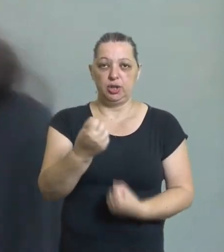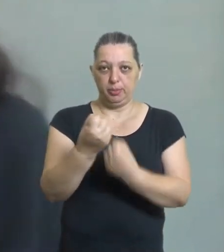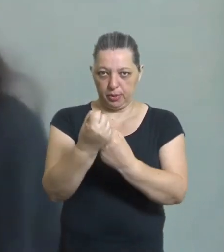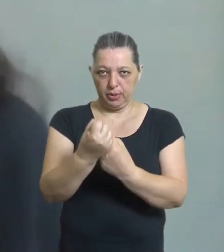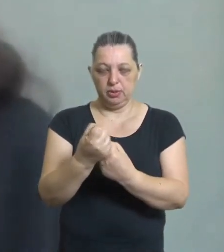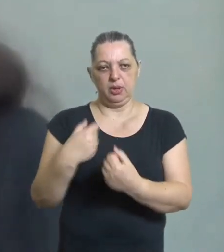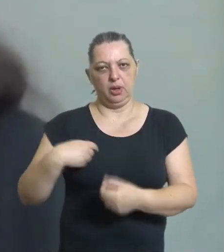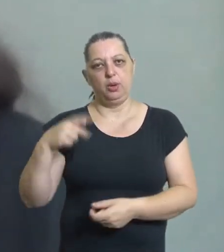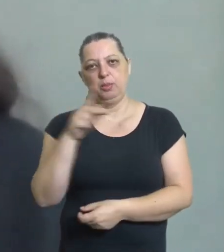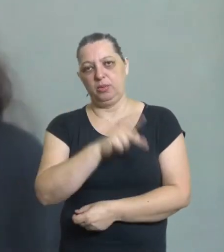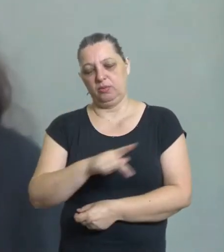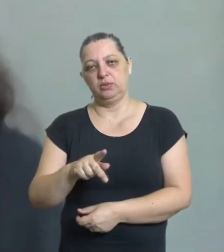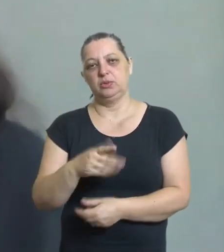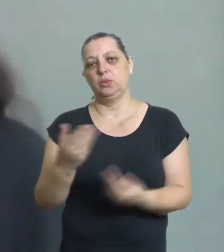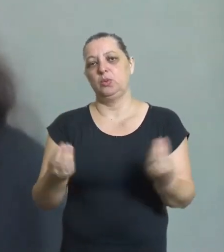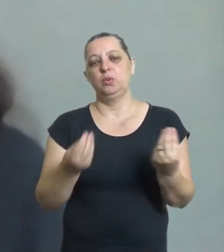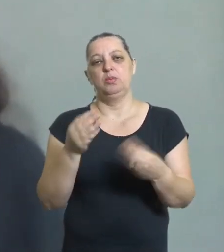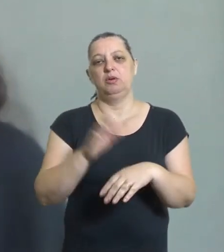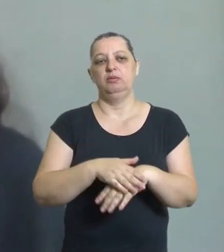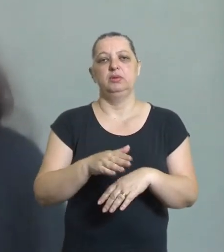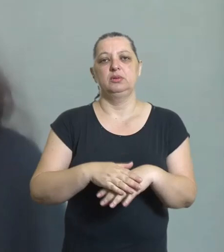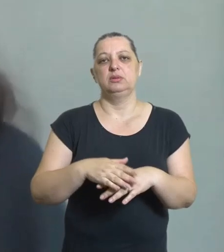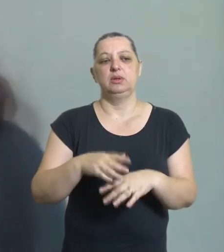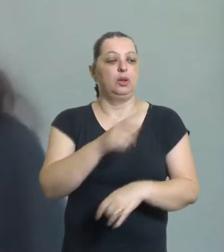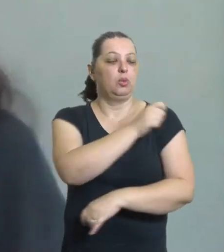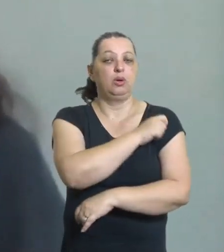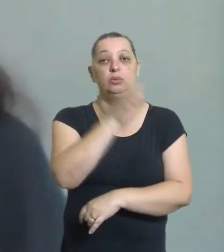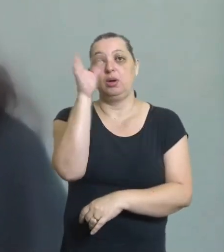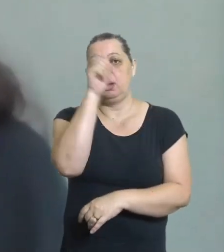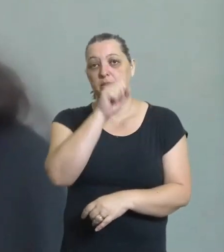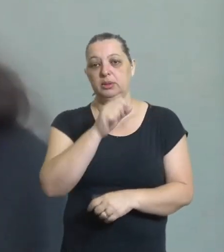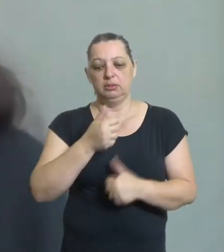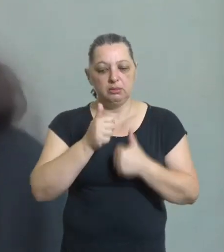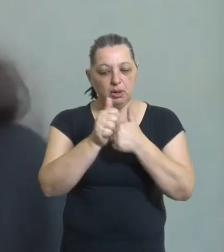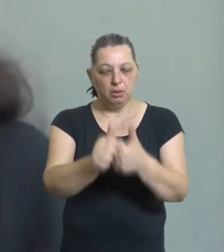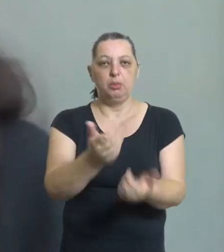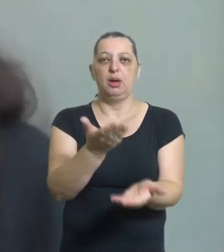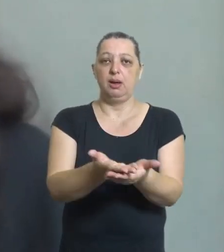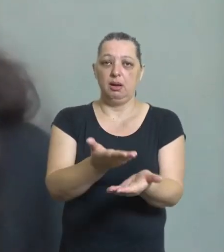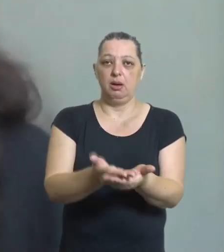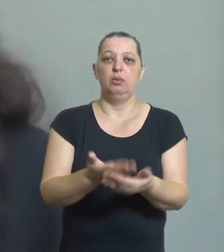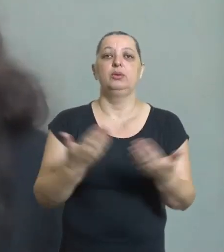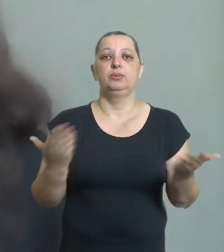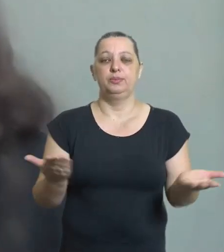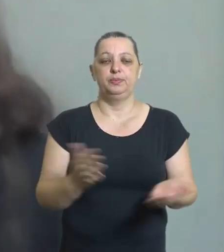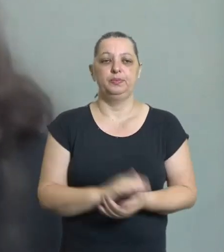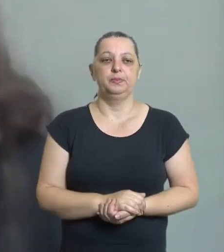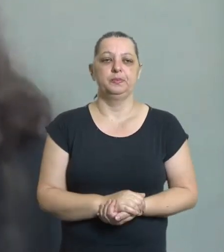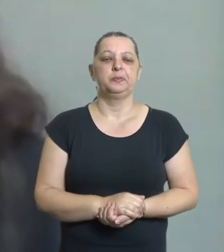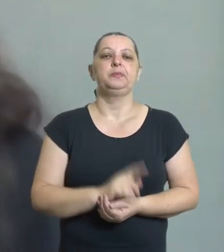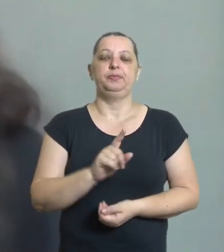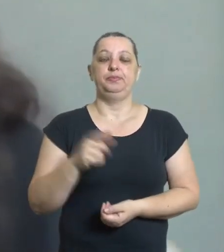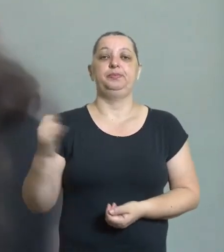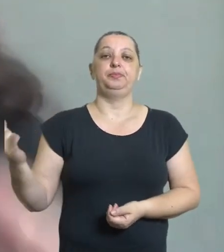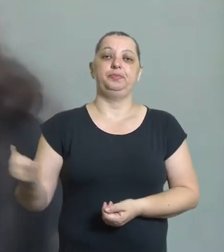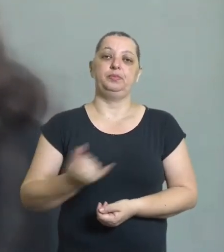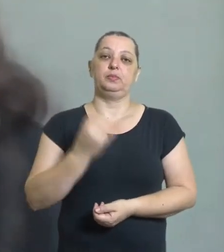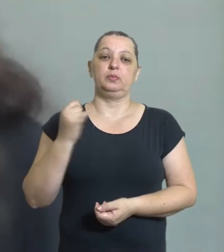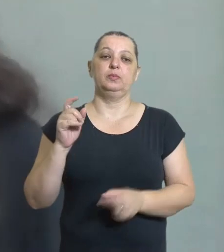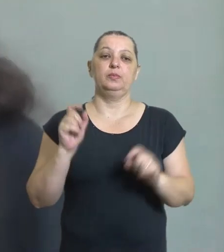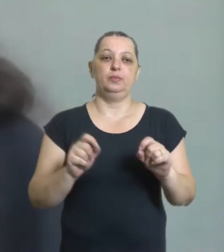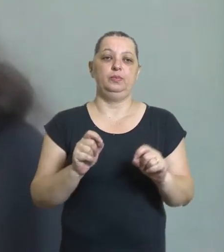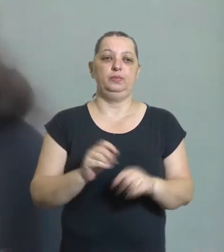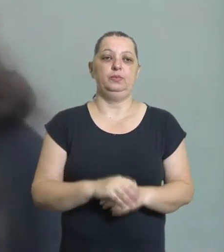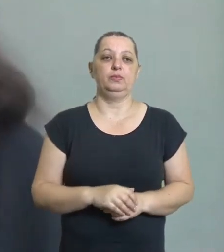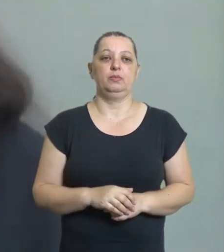professor, posso fazer para que esse aluno aprenda, para que esse aluno acompanhe as aulas. Então, uma questão muito importante, antes de